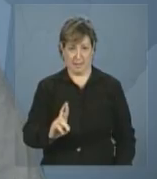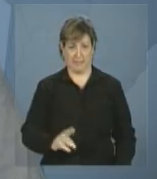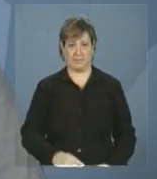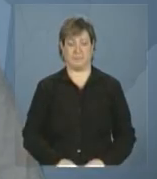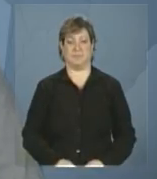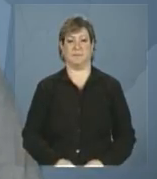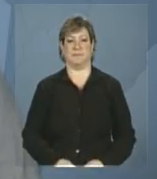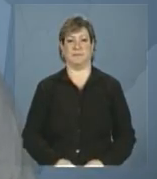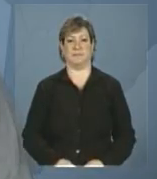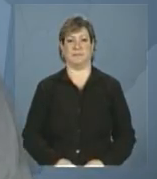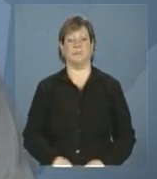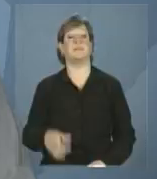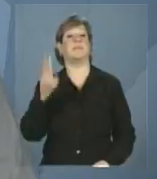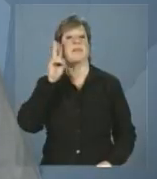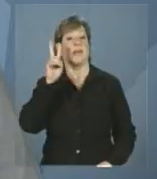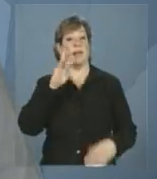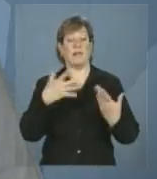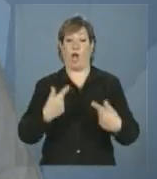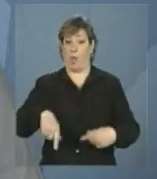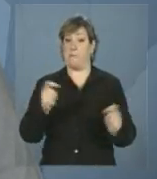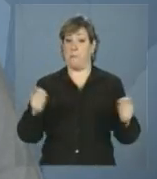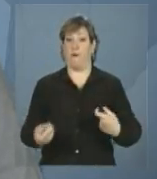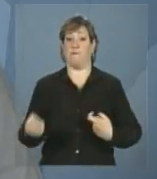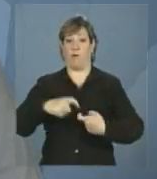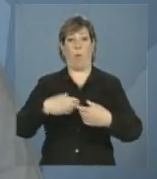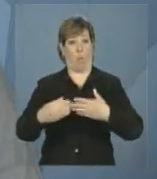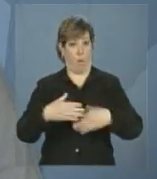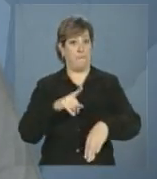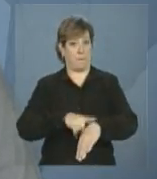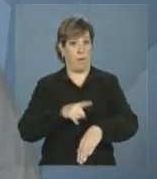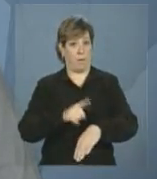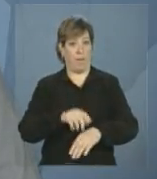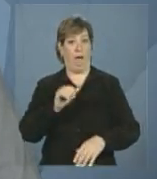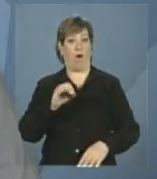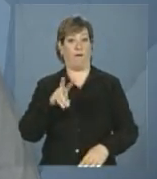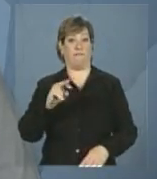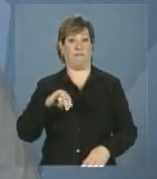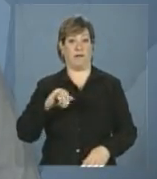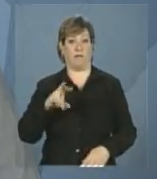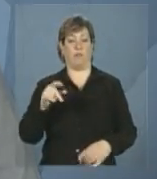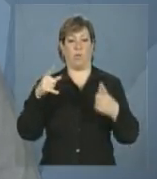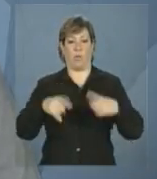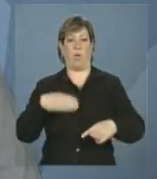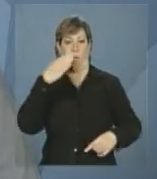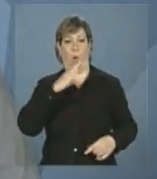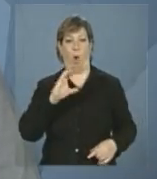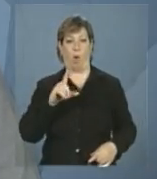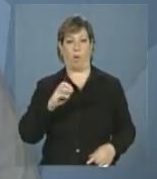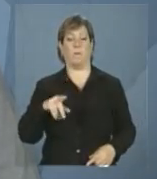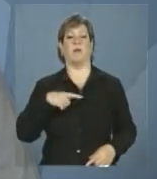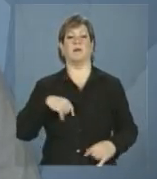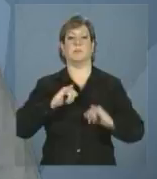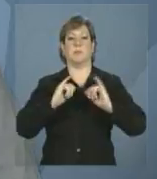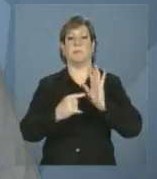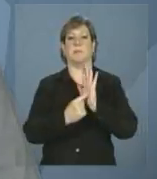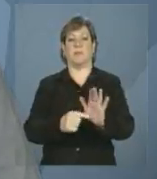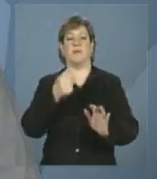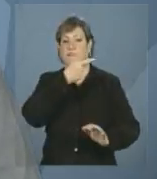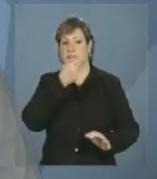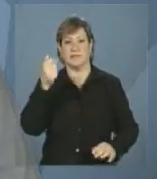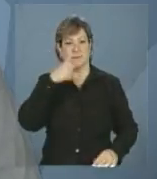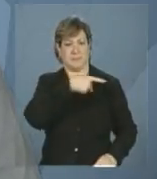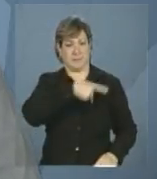NBR. Lembrando então que podemos voltar a qualquer momento ao vivo de Cartagena, na Colômbia, com a cobertura da visita